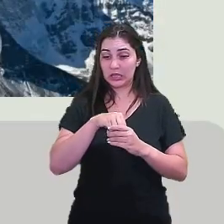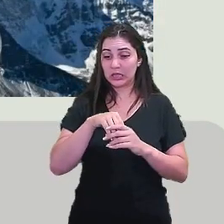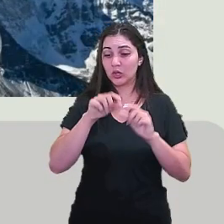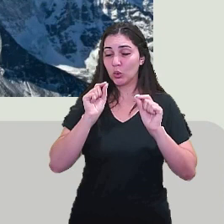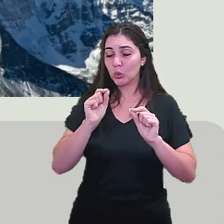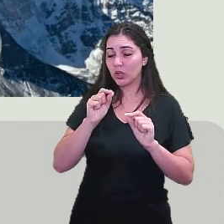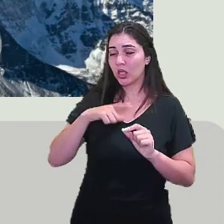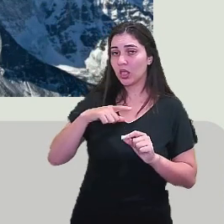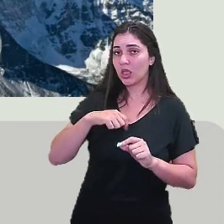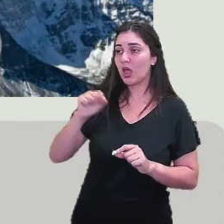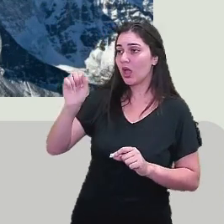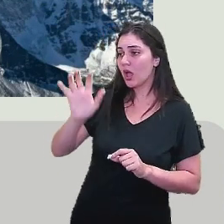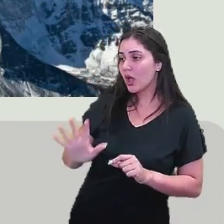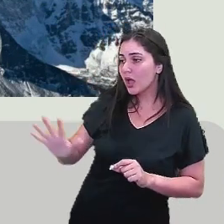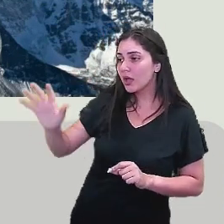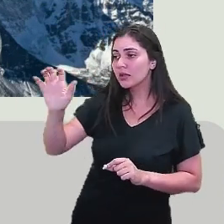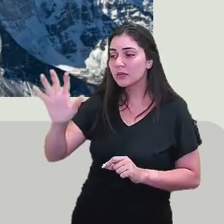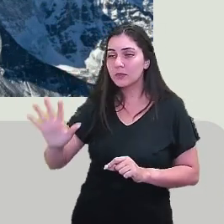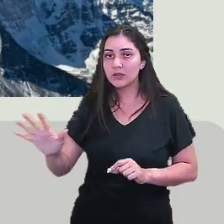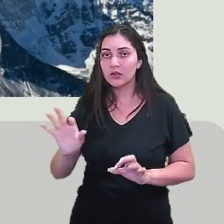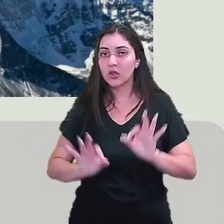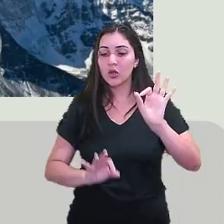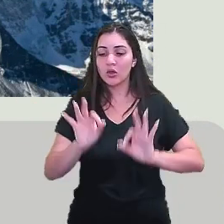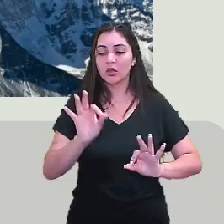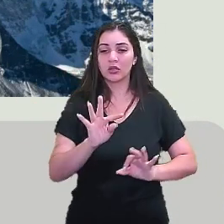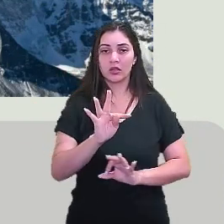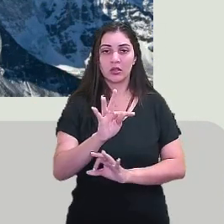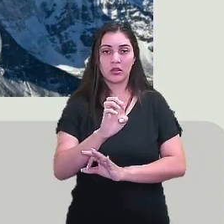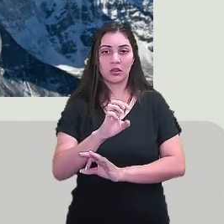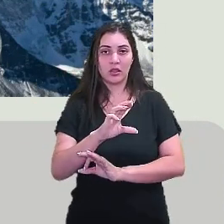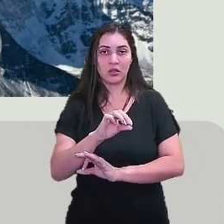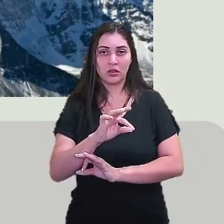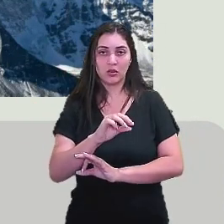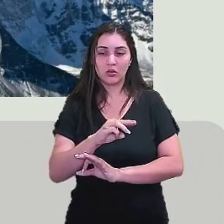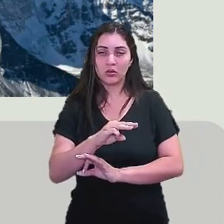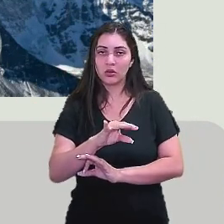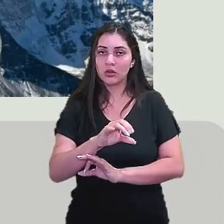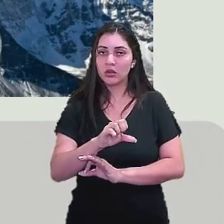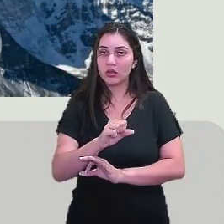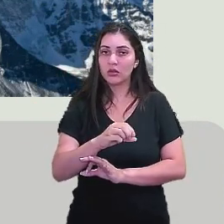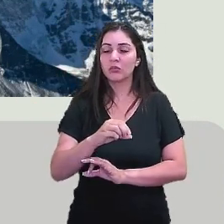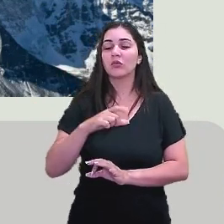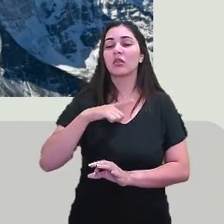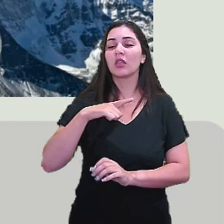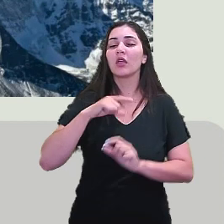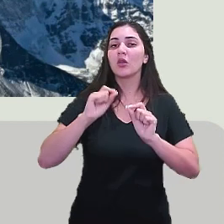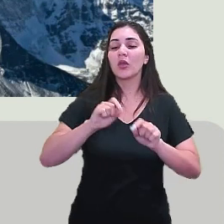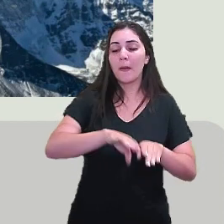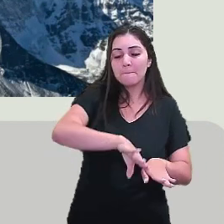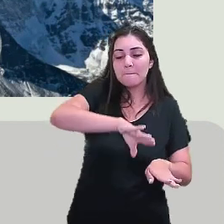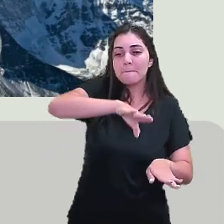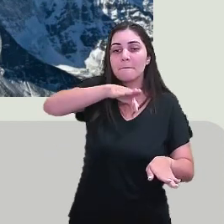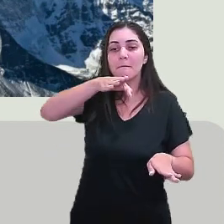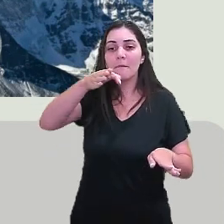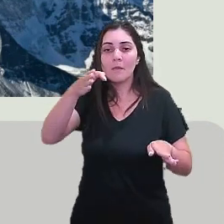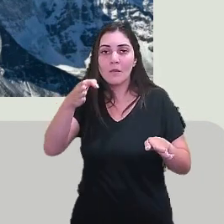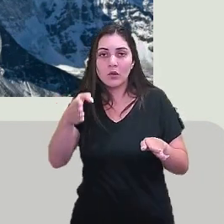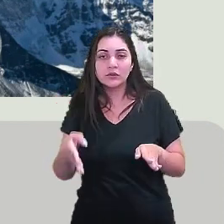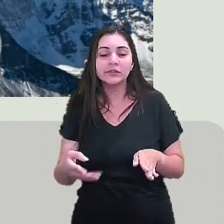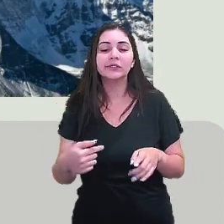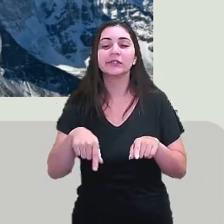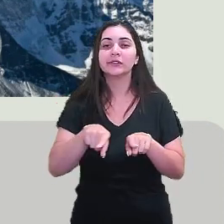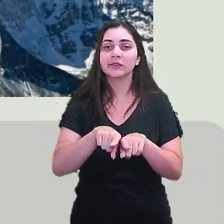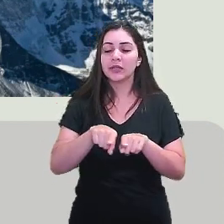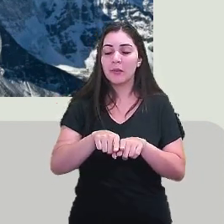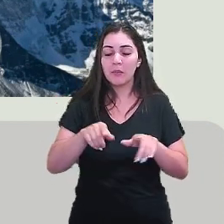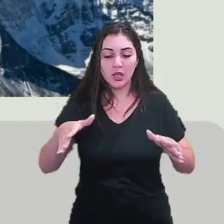paisagens formadas pelo tectonismo, temos as montanhas, as cordilheiras, os vulcões